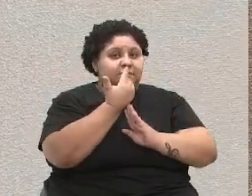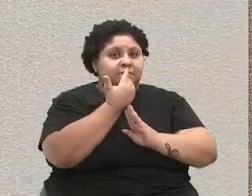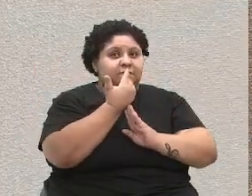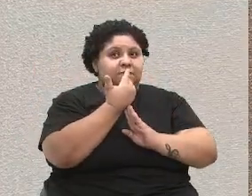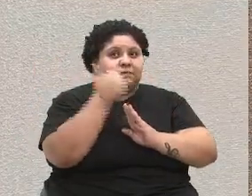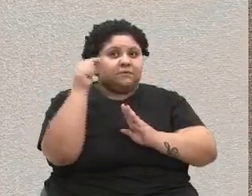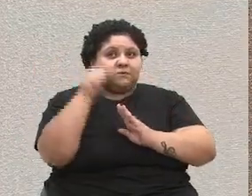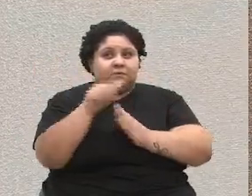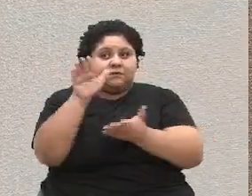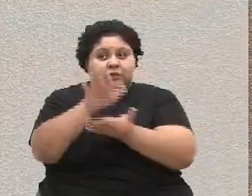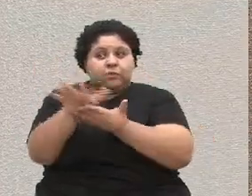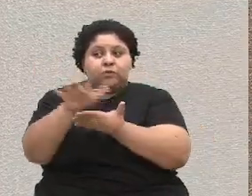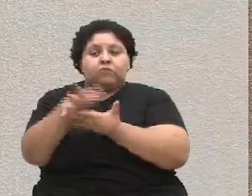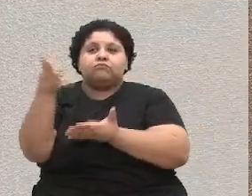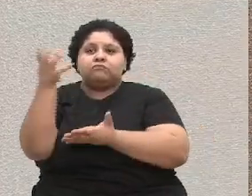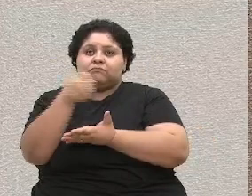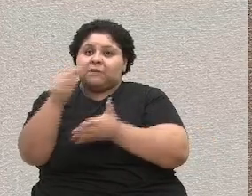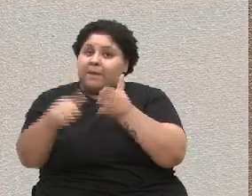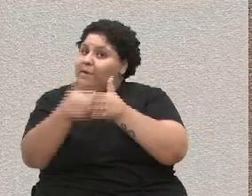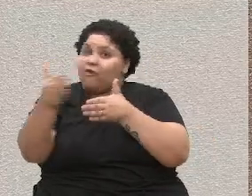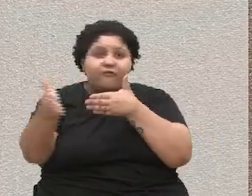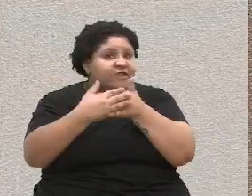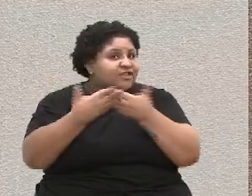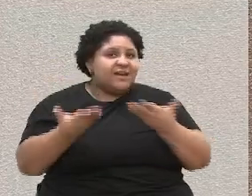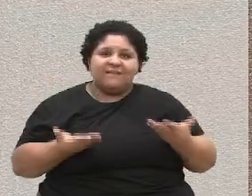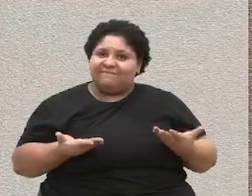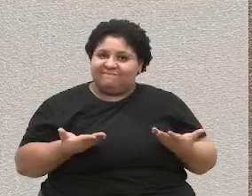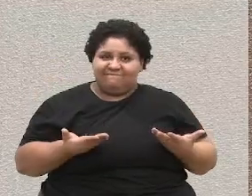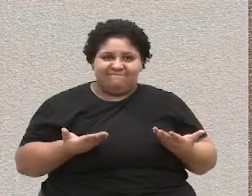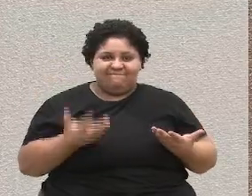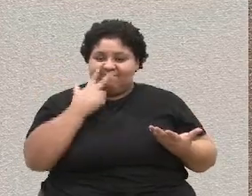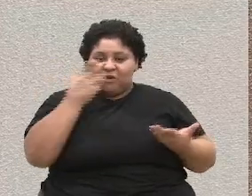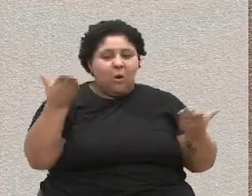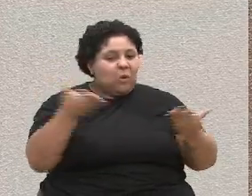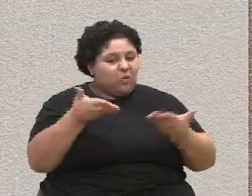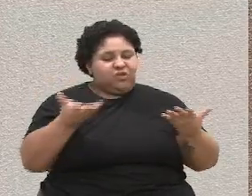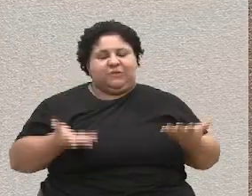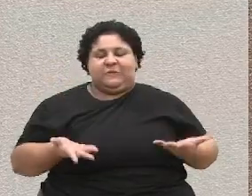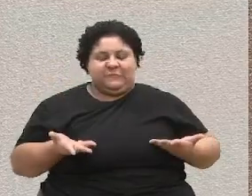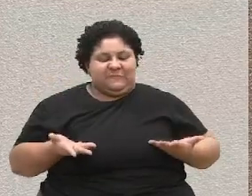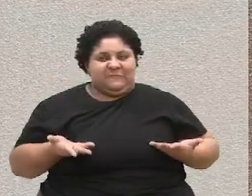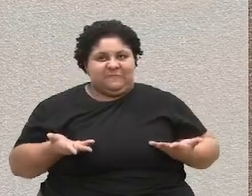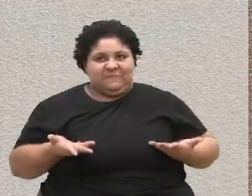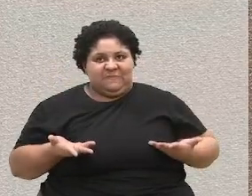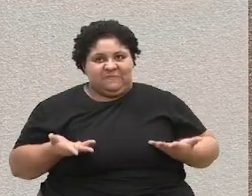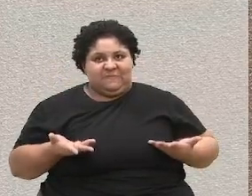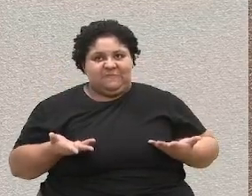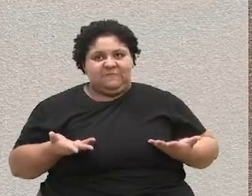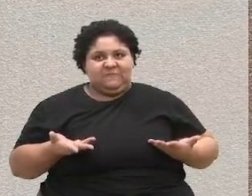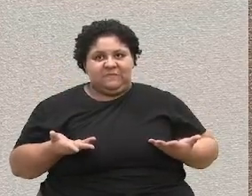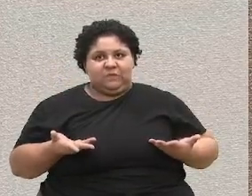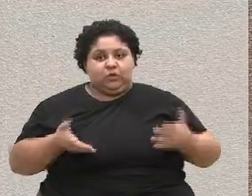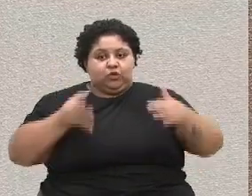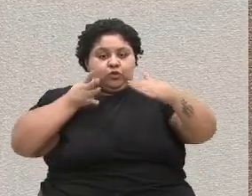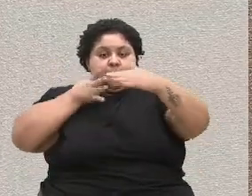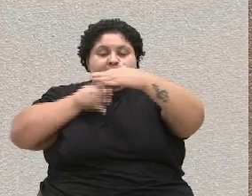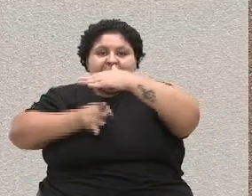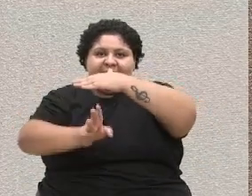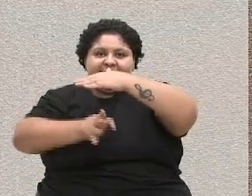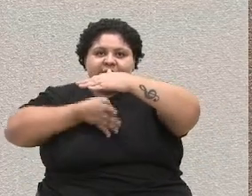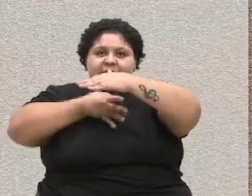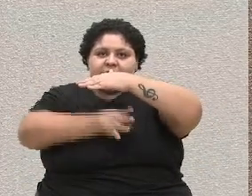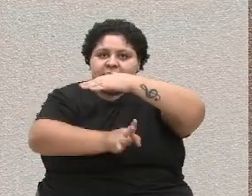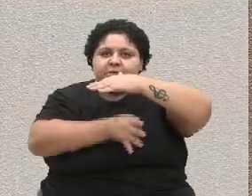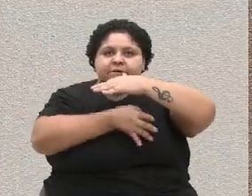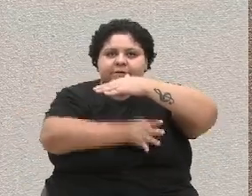situação do produtor de leite é melhor fechar. Do jeito que está, é melhor fechar. A situação dos pedágios, entre